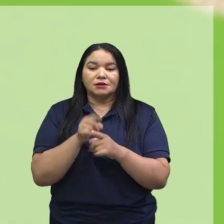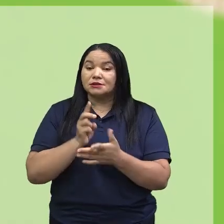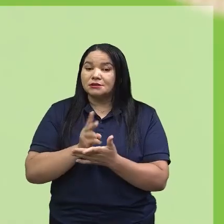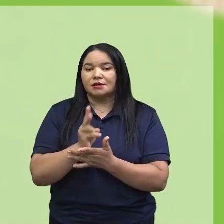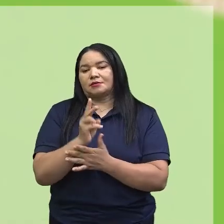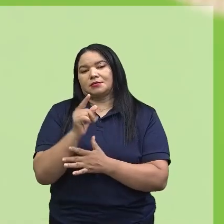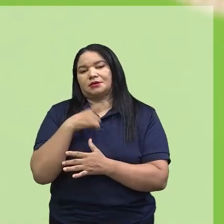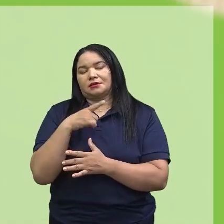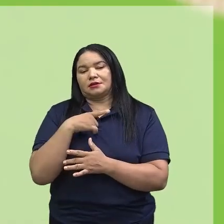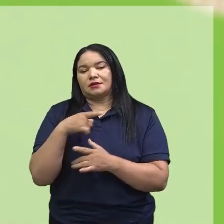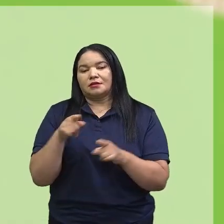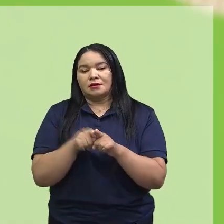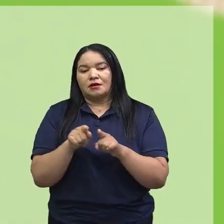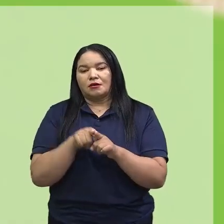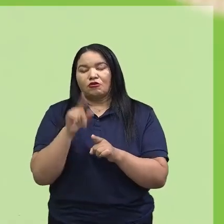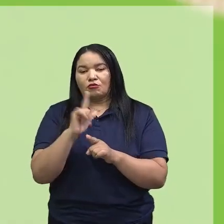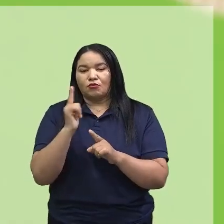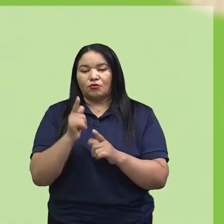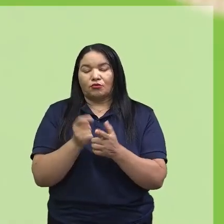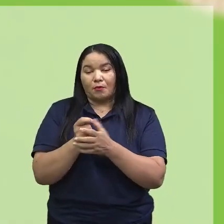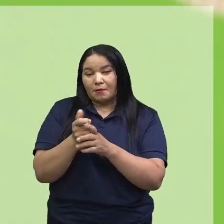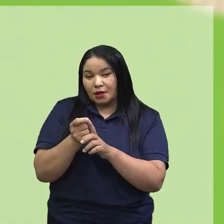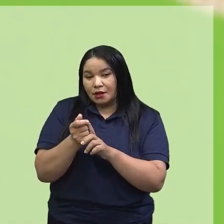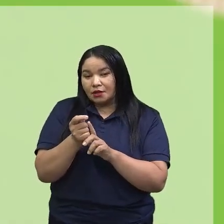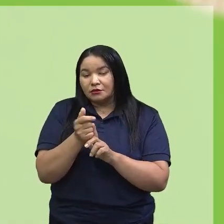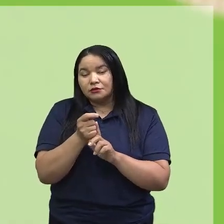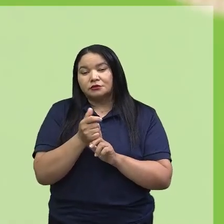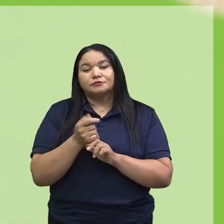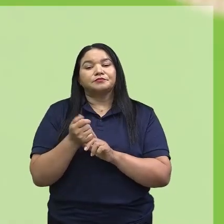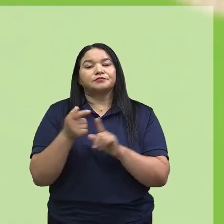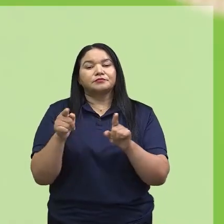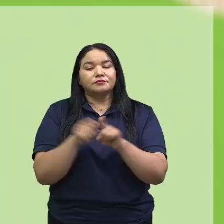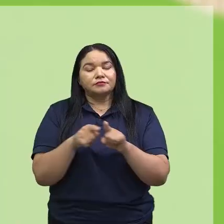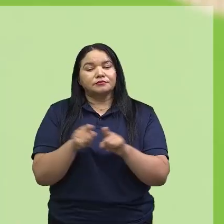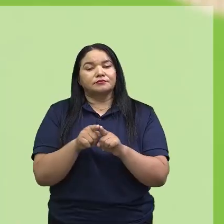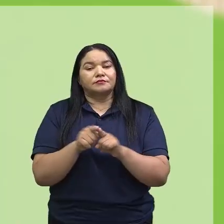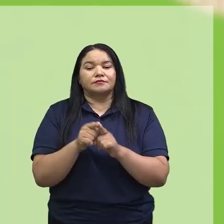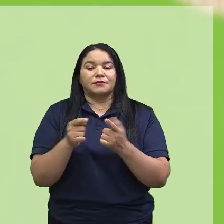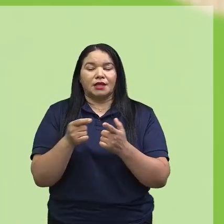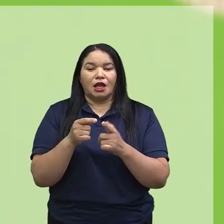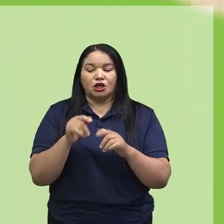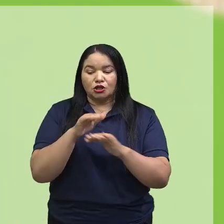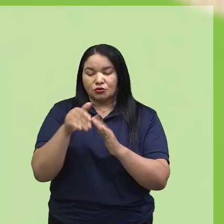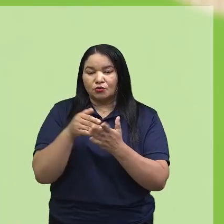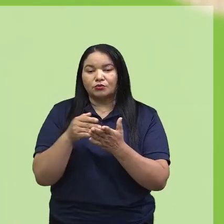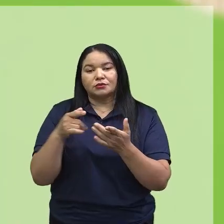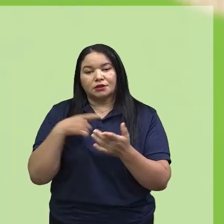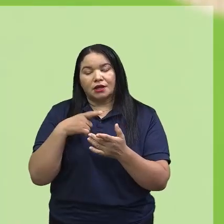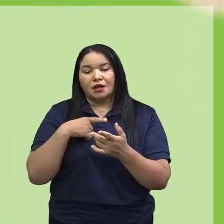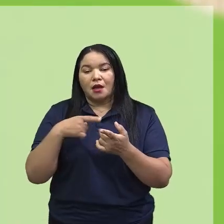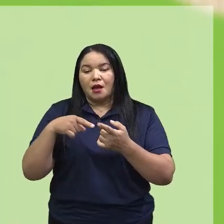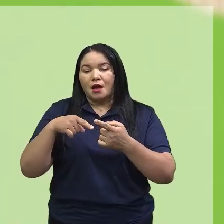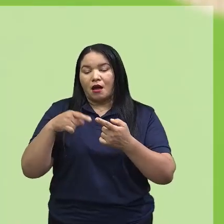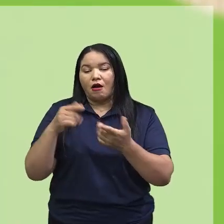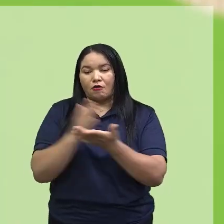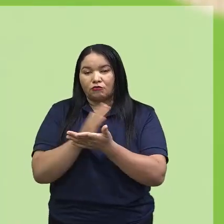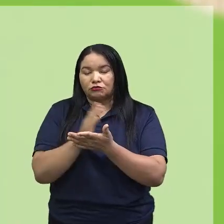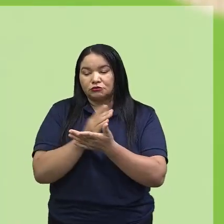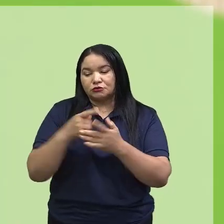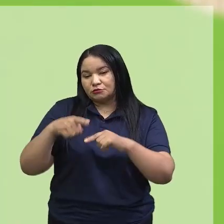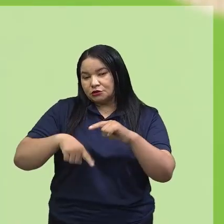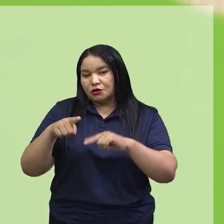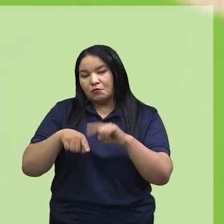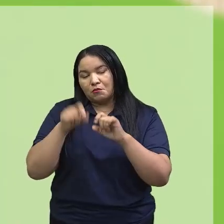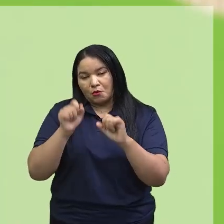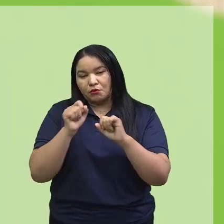temos também aí o milho, né, que não se aproveita todo, né? Tem umas partes lá da planta que podem